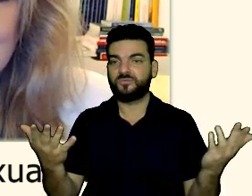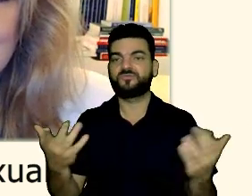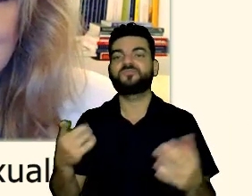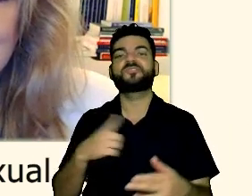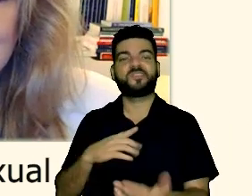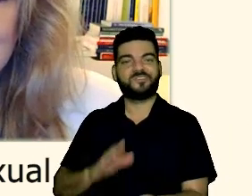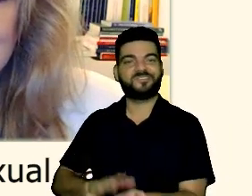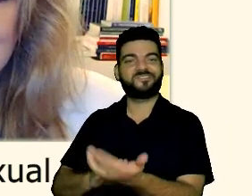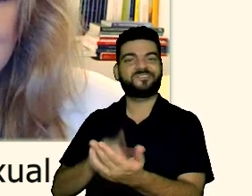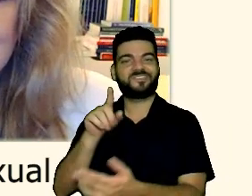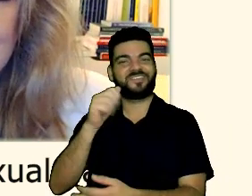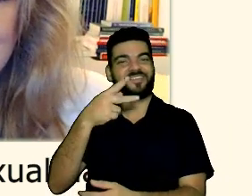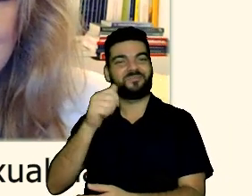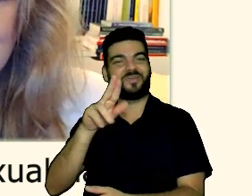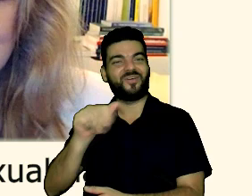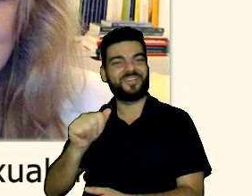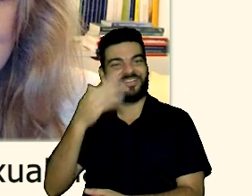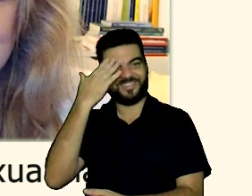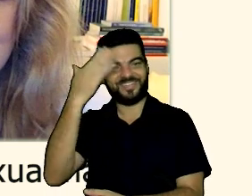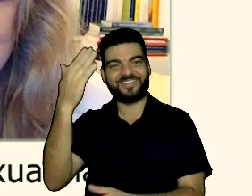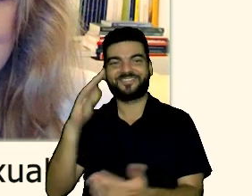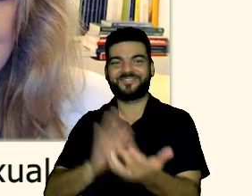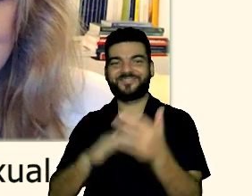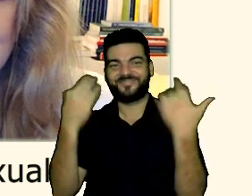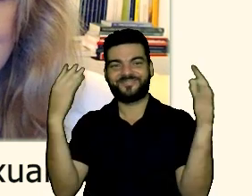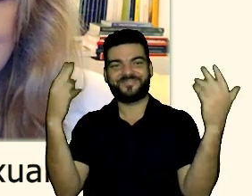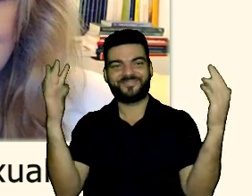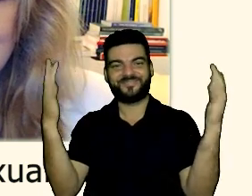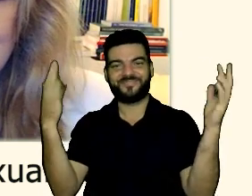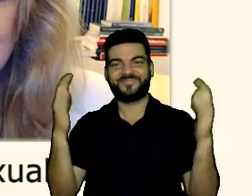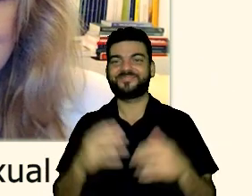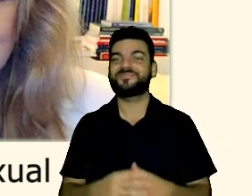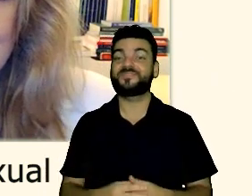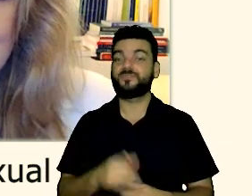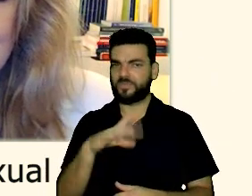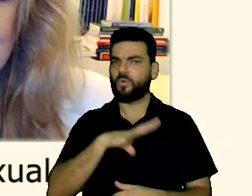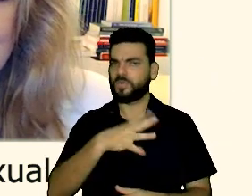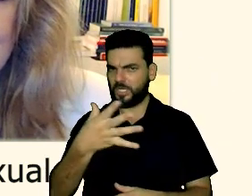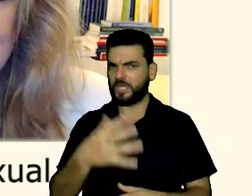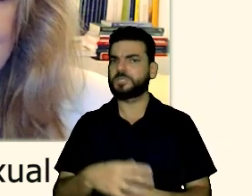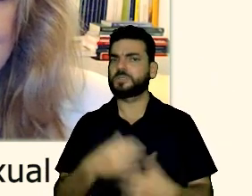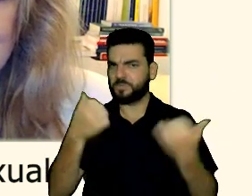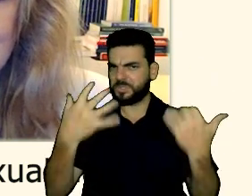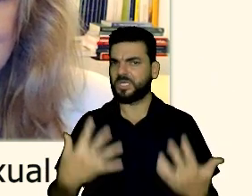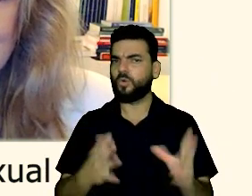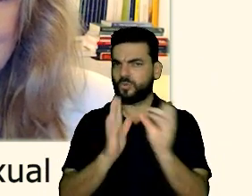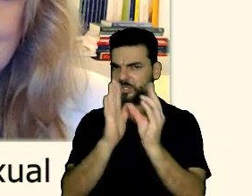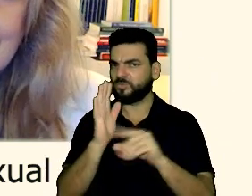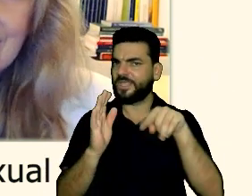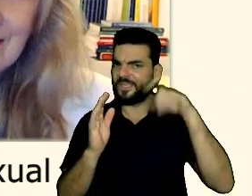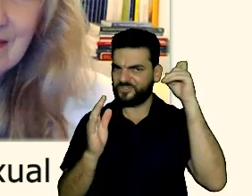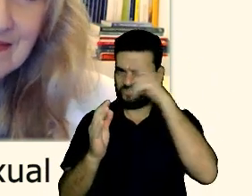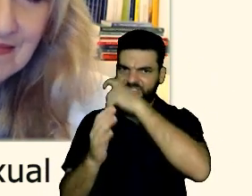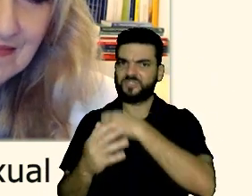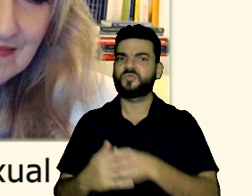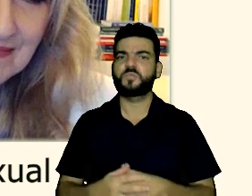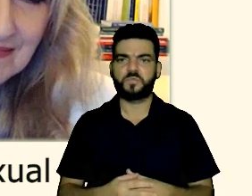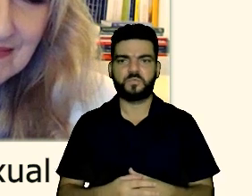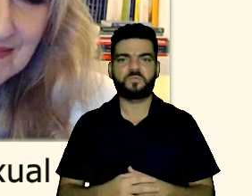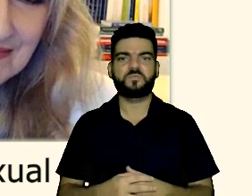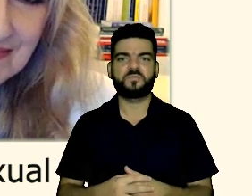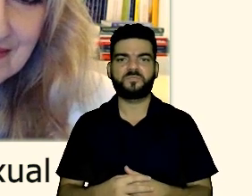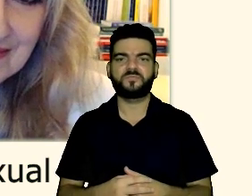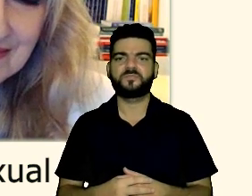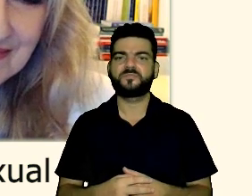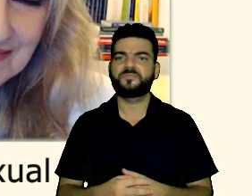um depoimento da nossa realidade de trabalho aqui, e trazendo, como disse aqui em um elogio à Ana Paula,